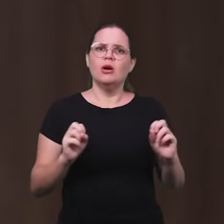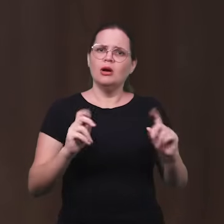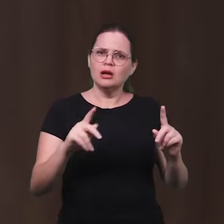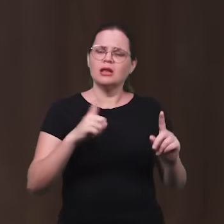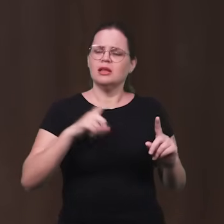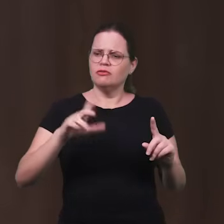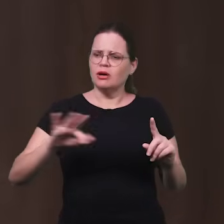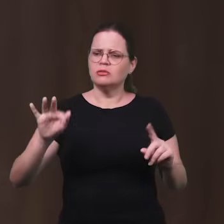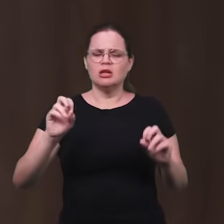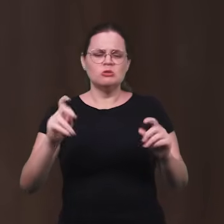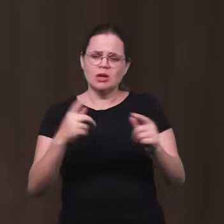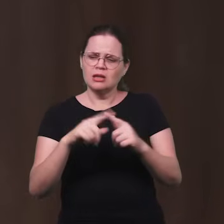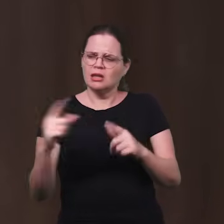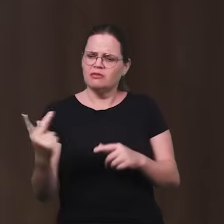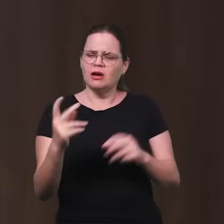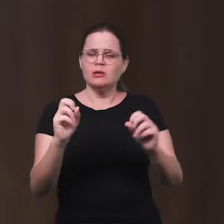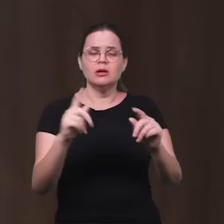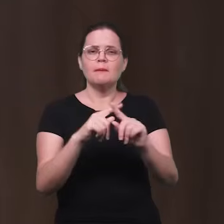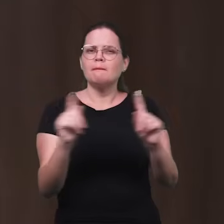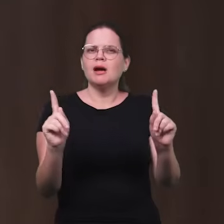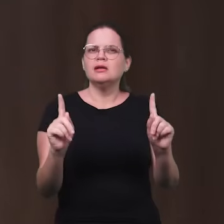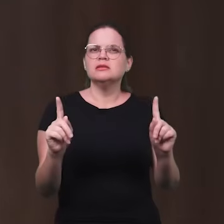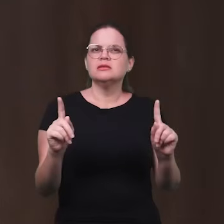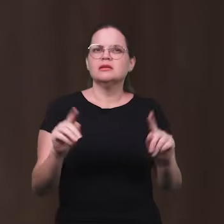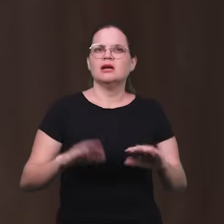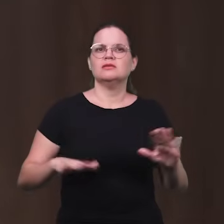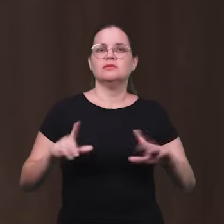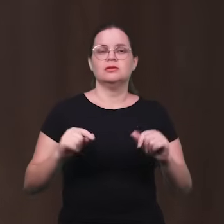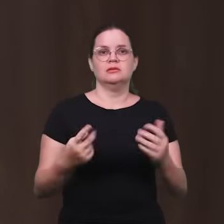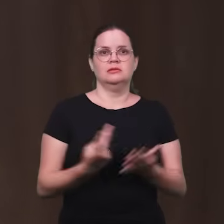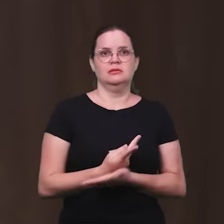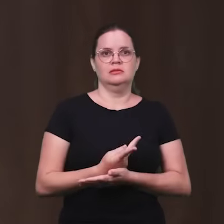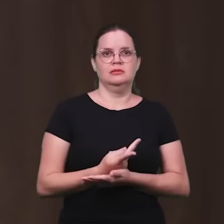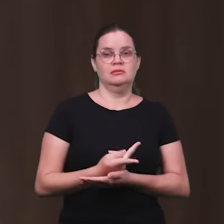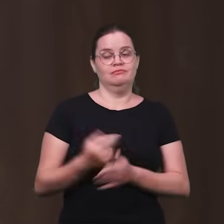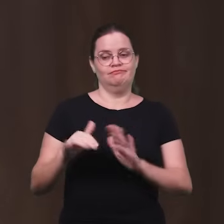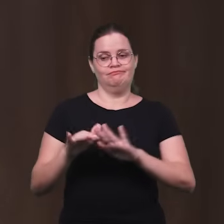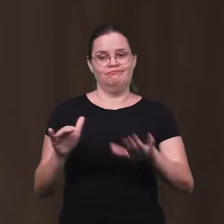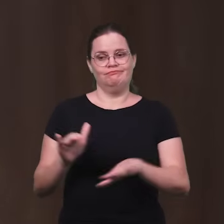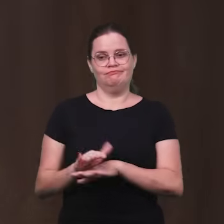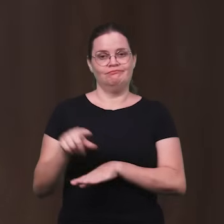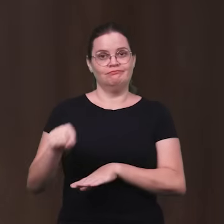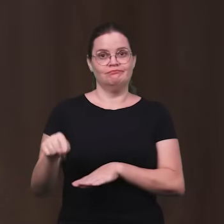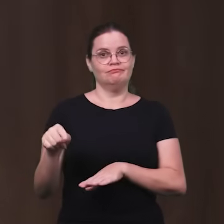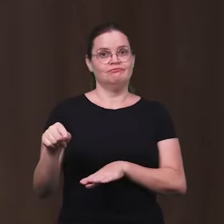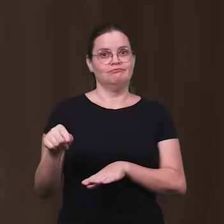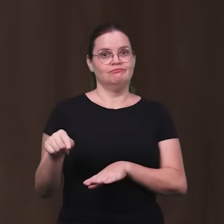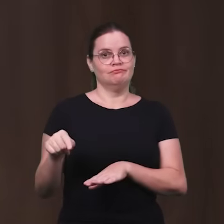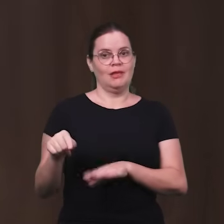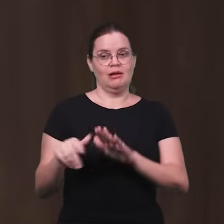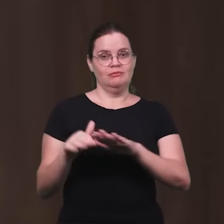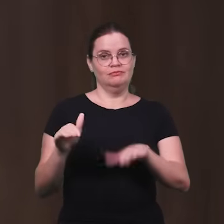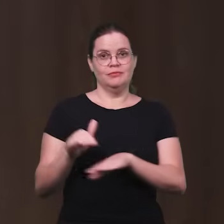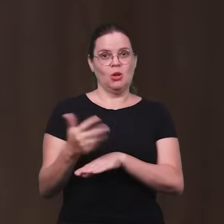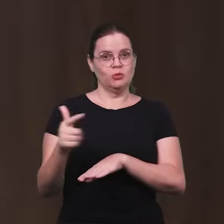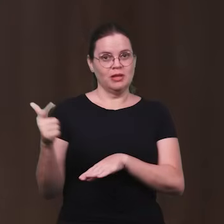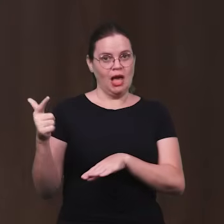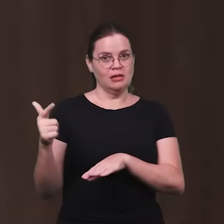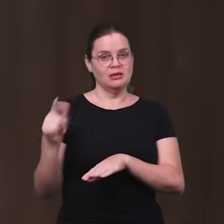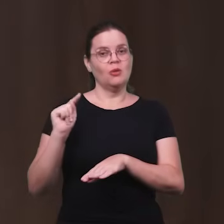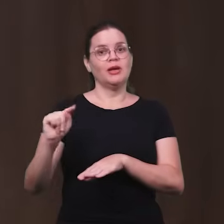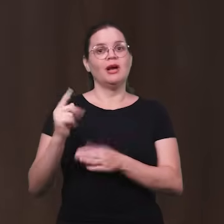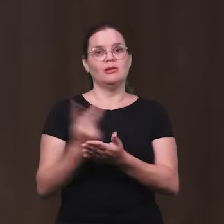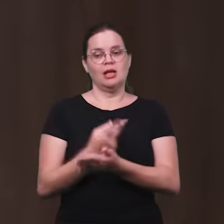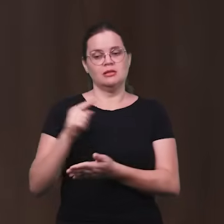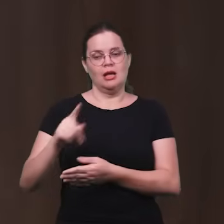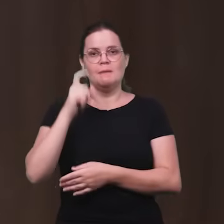isso. Mas, às vezes, a falta de humildade leva a mentir para ser uma